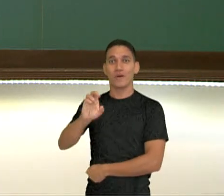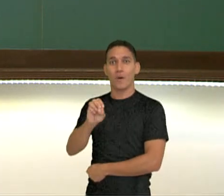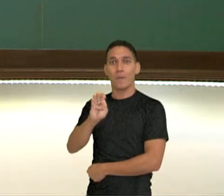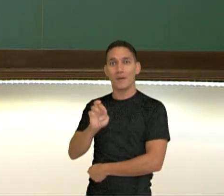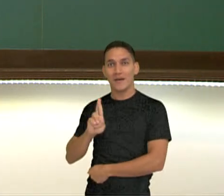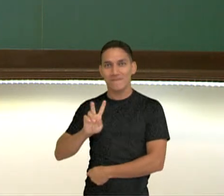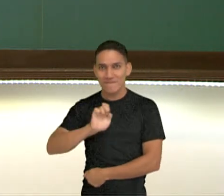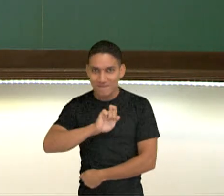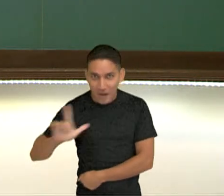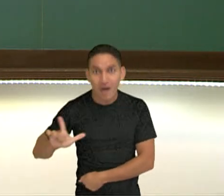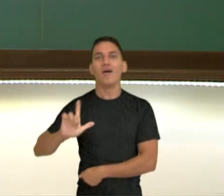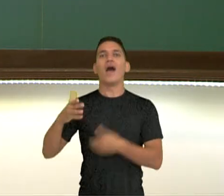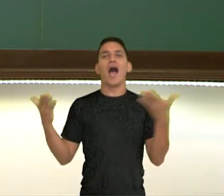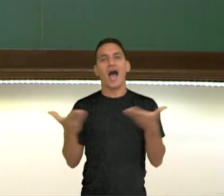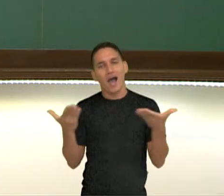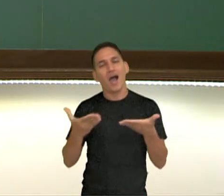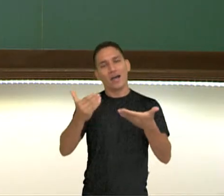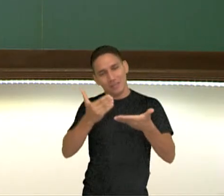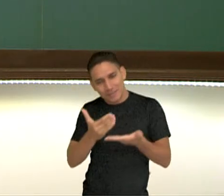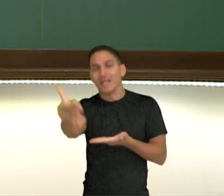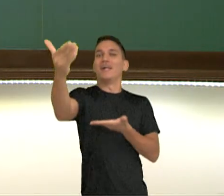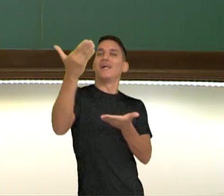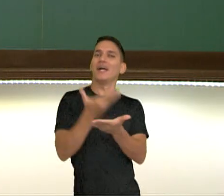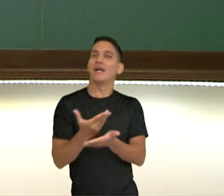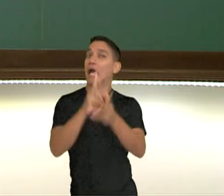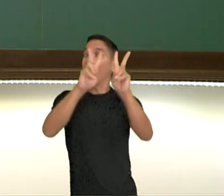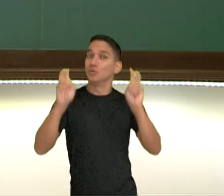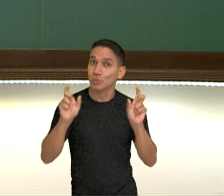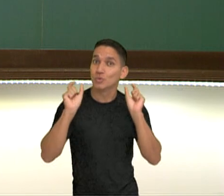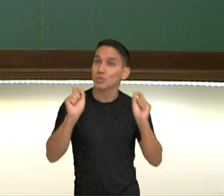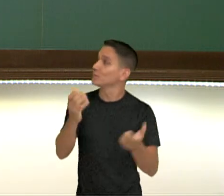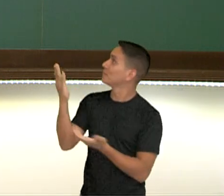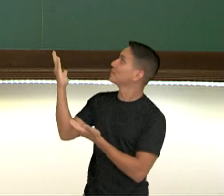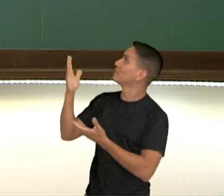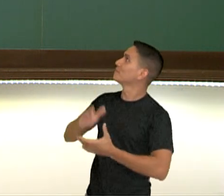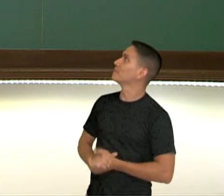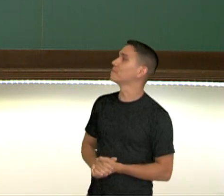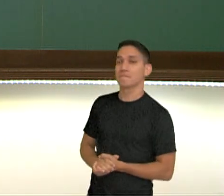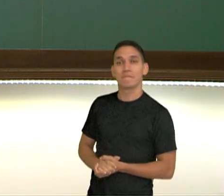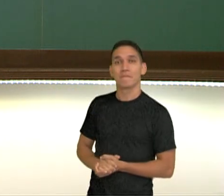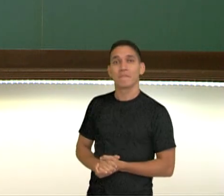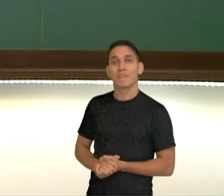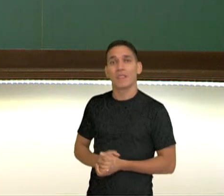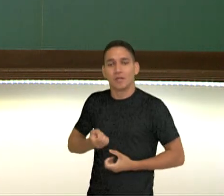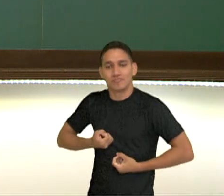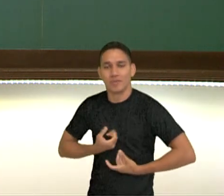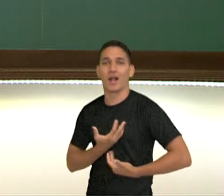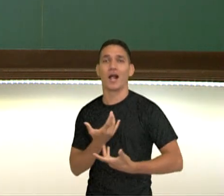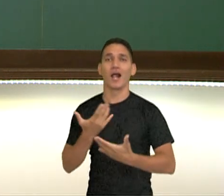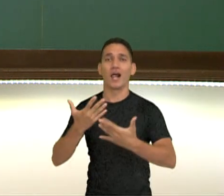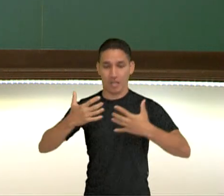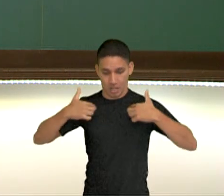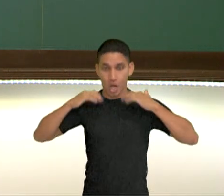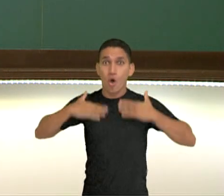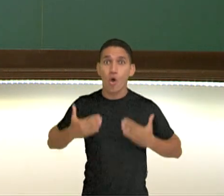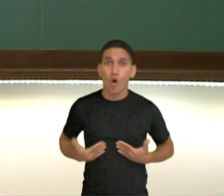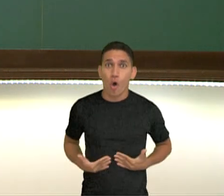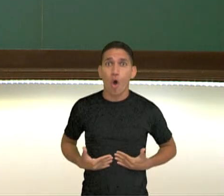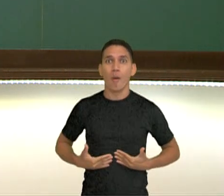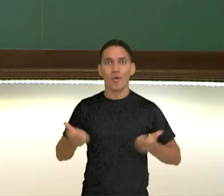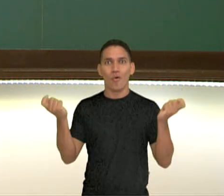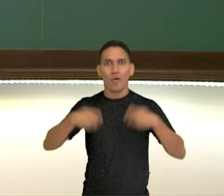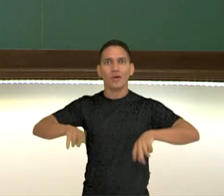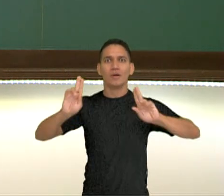Roberval Carvalho e Nesta aula nós iremos falar sobre as fontes sonoras o corpo como instrumento